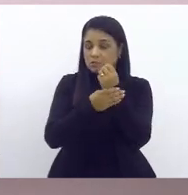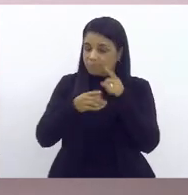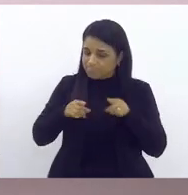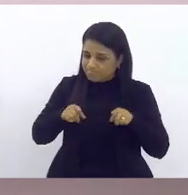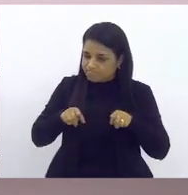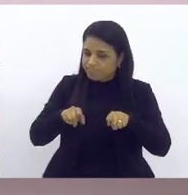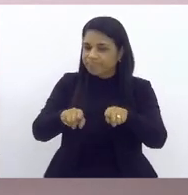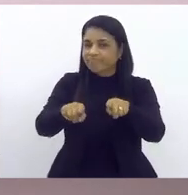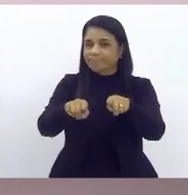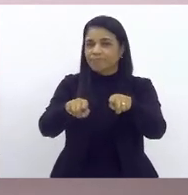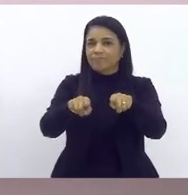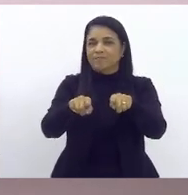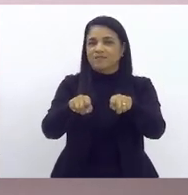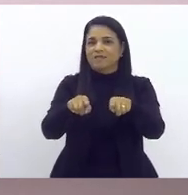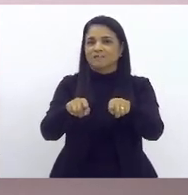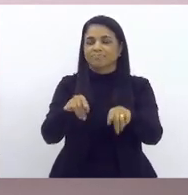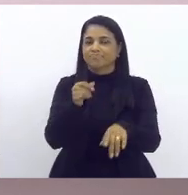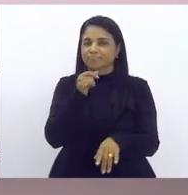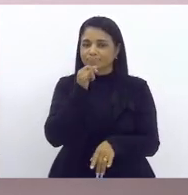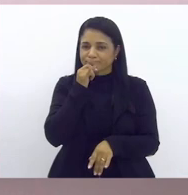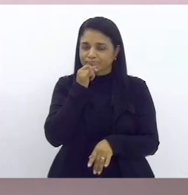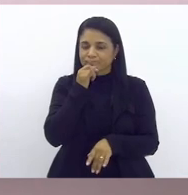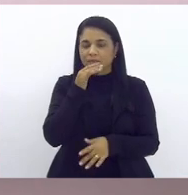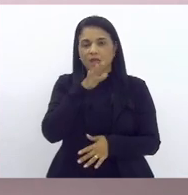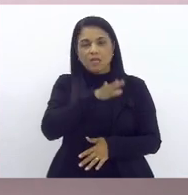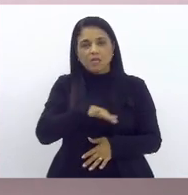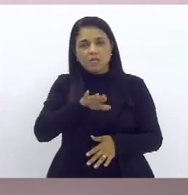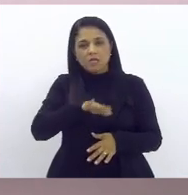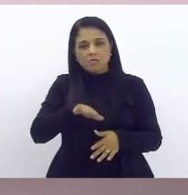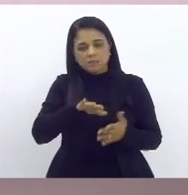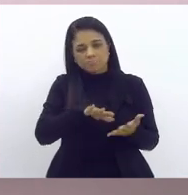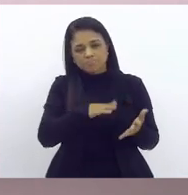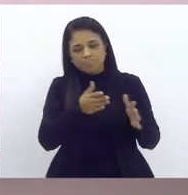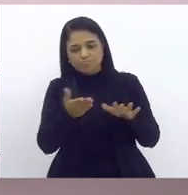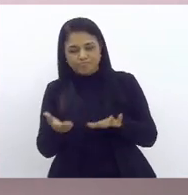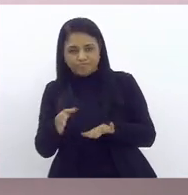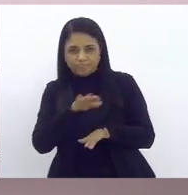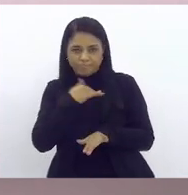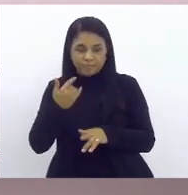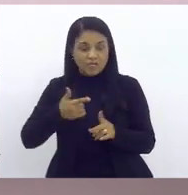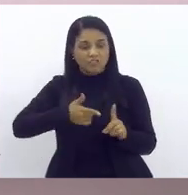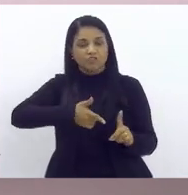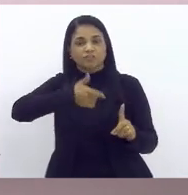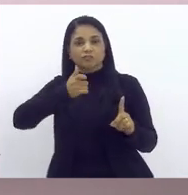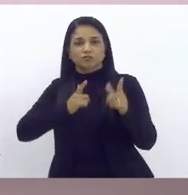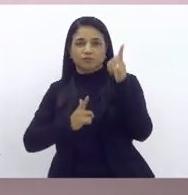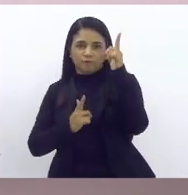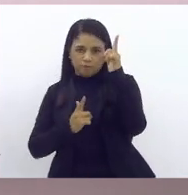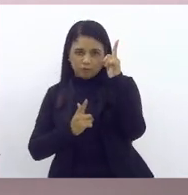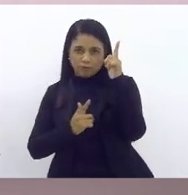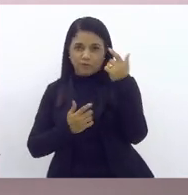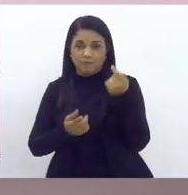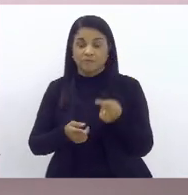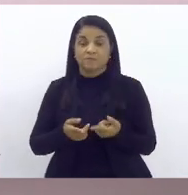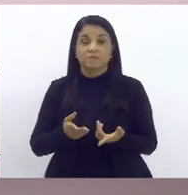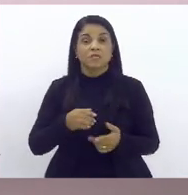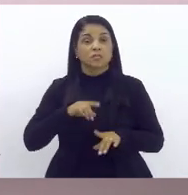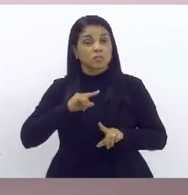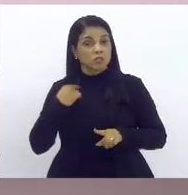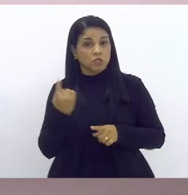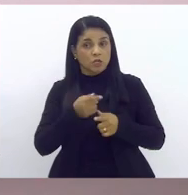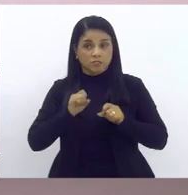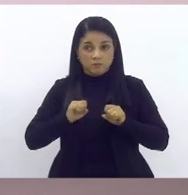juntas, onde, infelizmente, crianças são assassinadas, até mesmo com tiros de fuzil. E nós